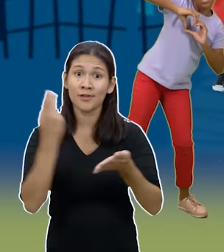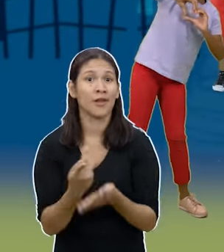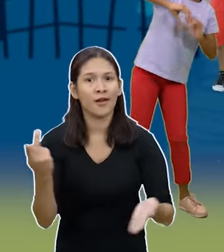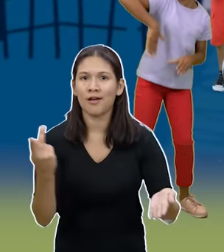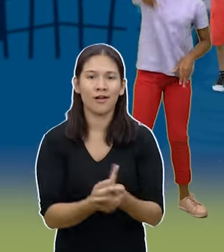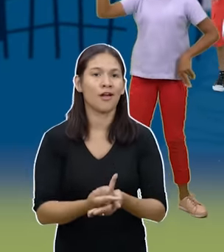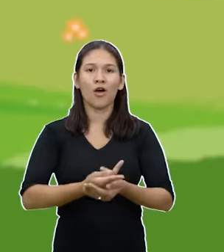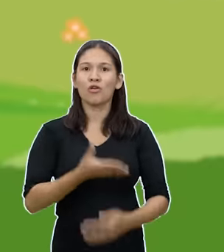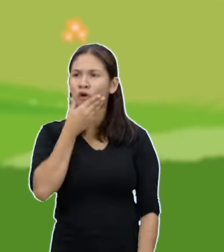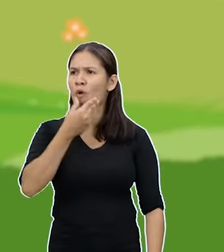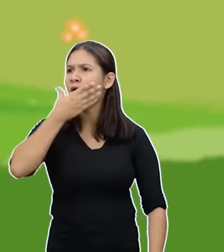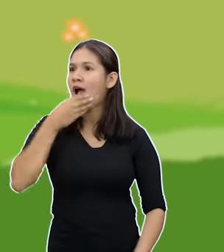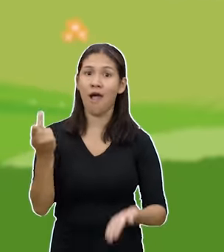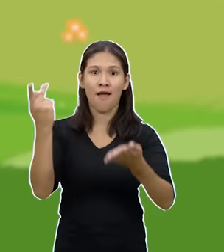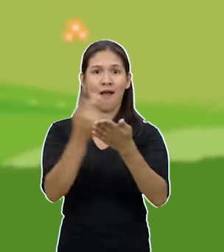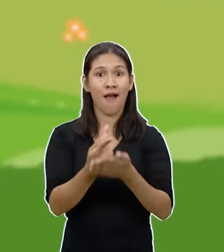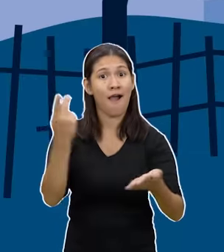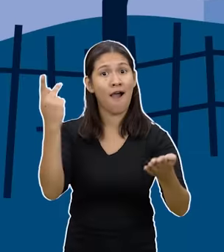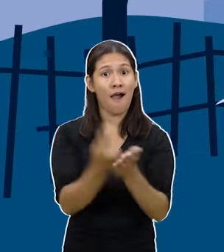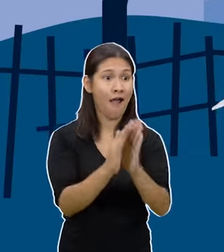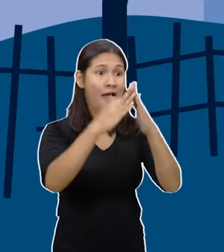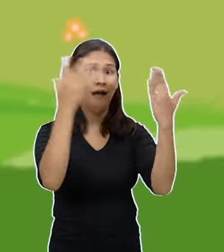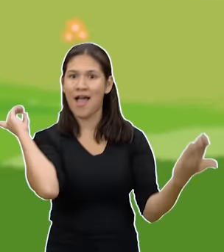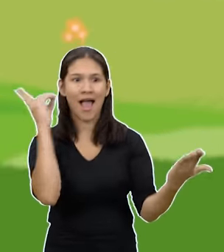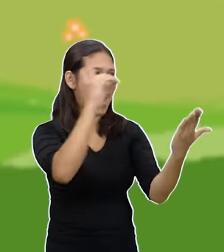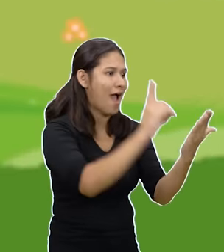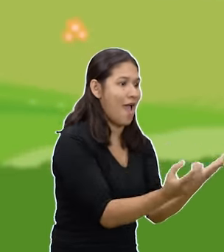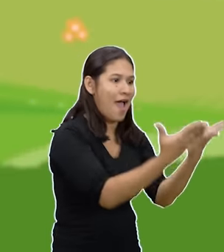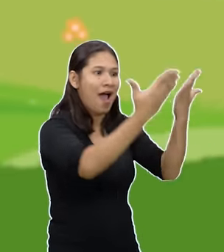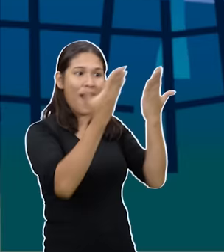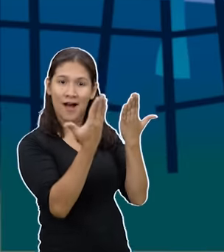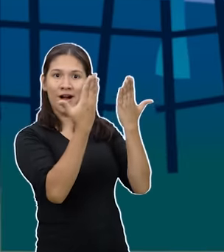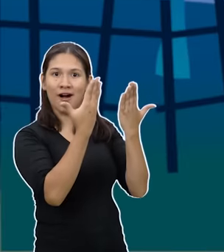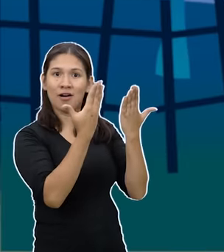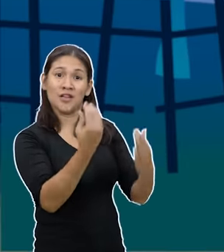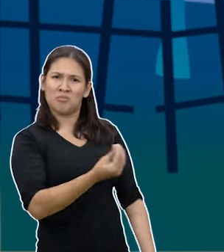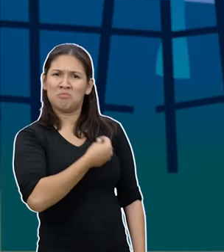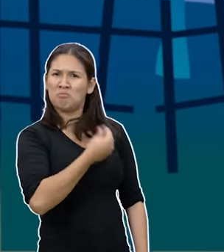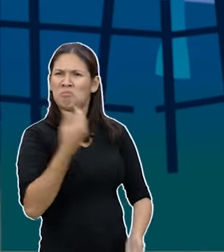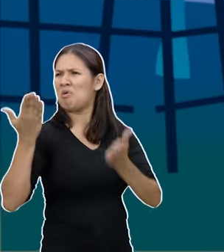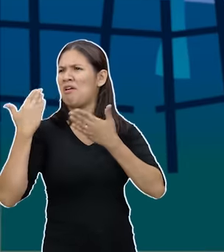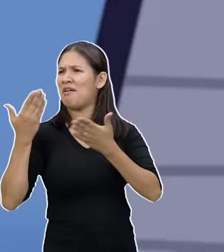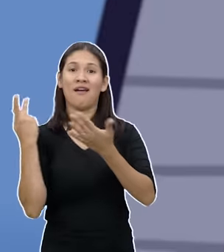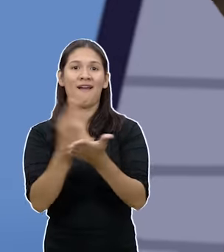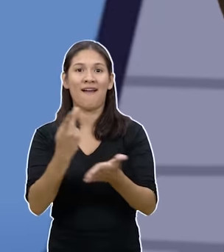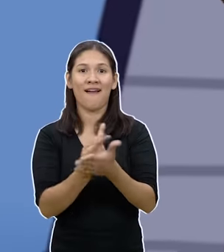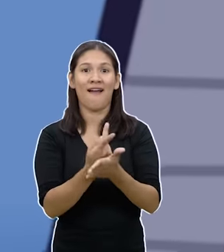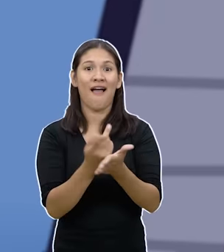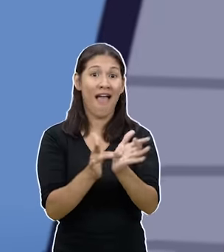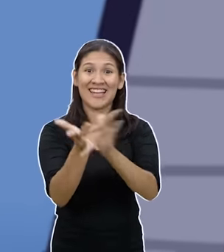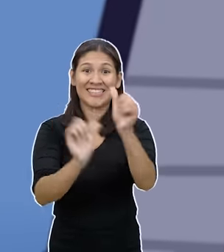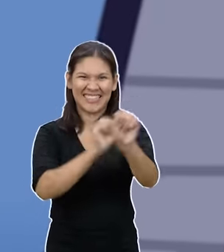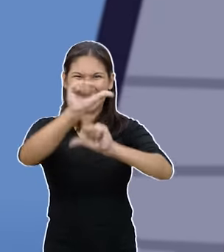era torta. Um dia um homenzinho torto a Bíblia encontrou, e tudo que era